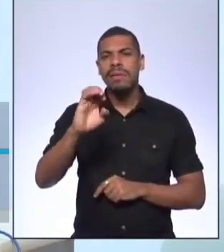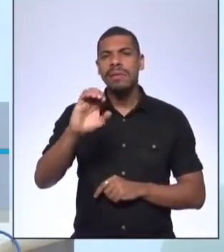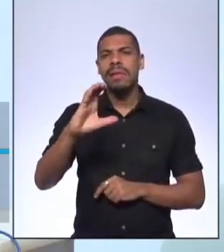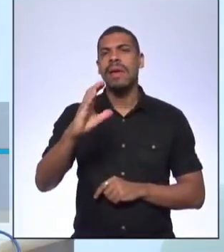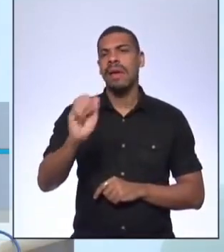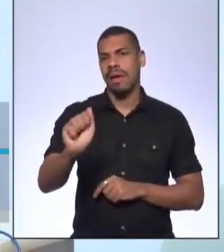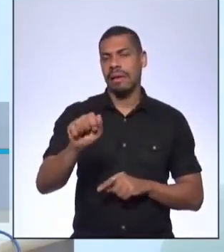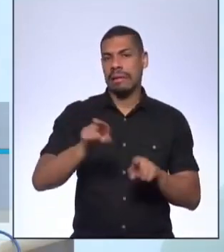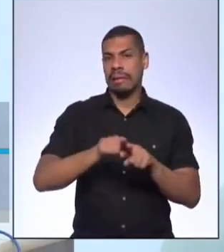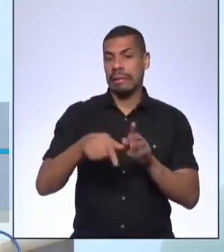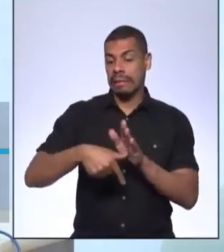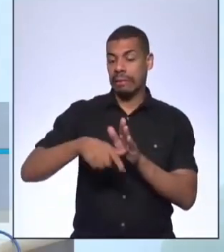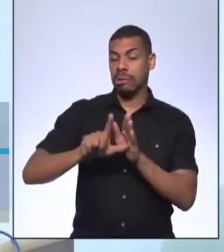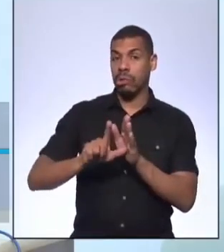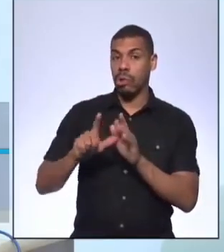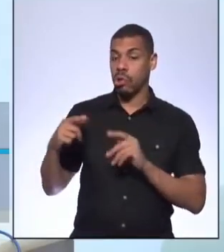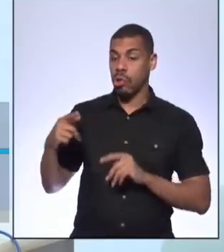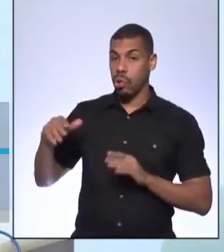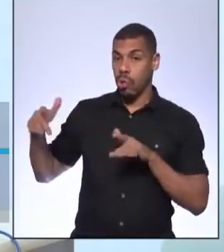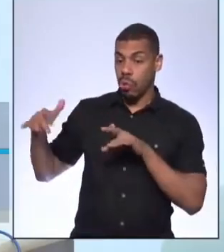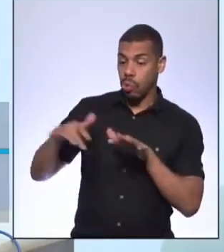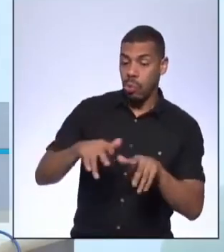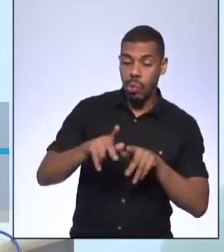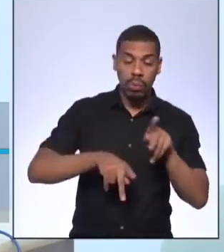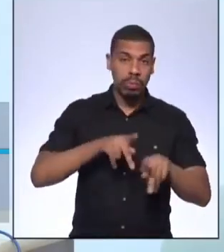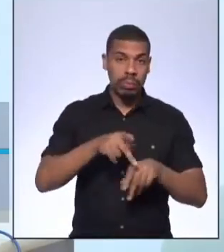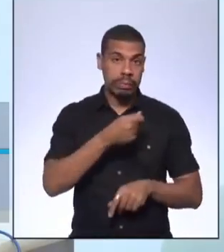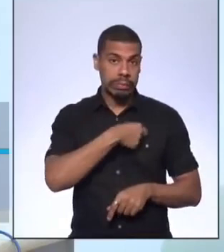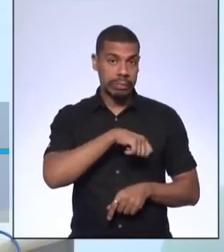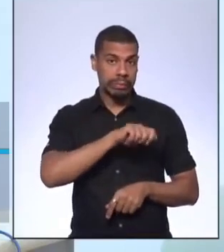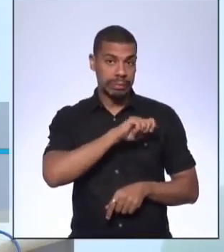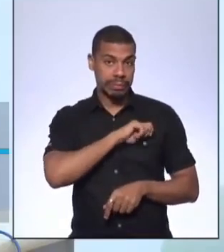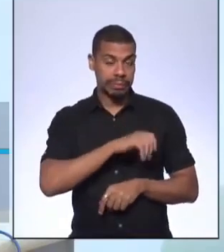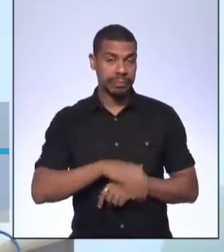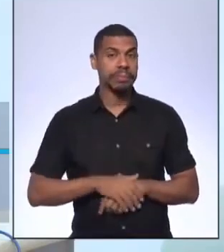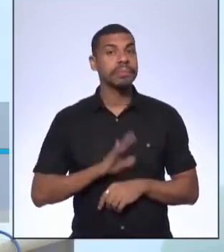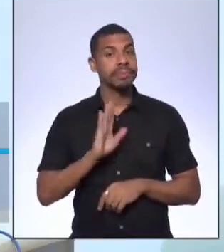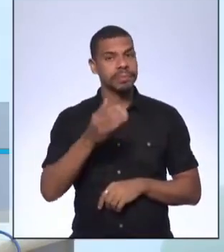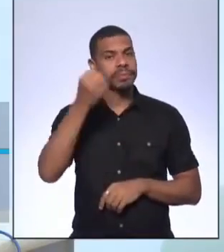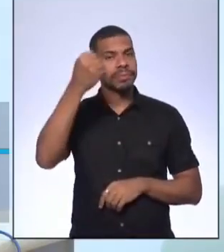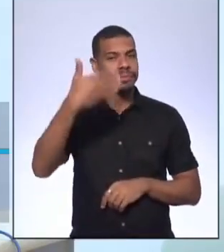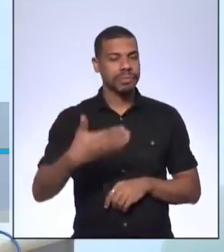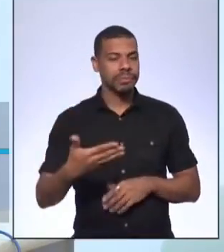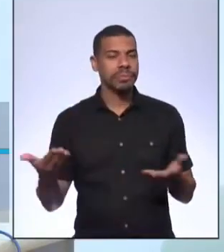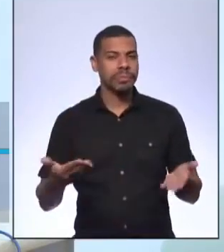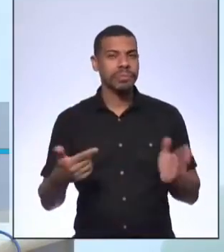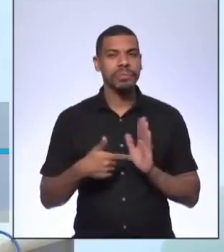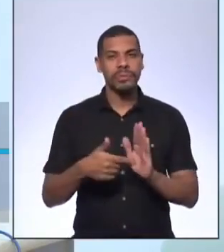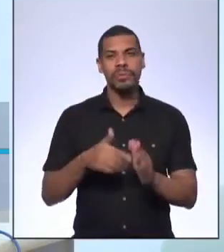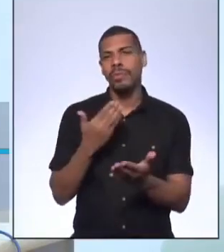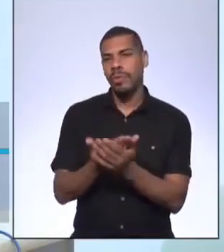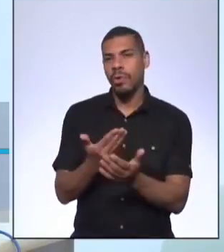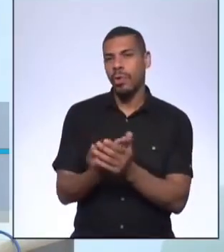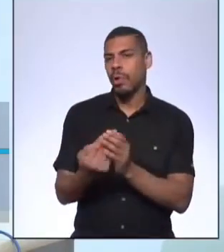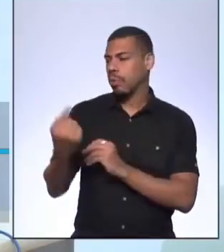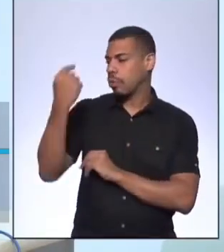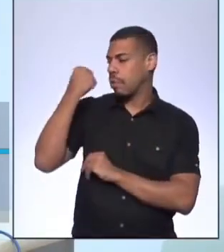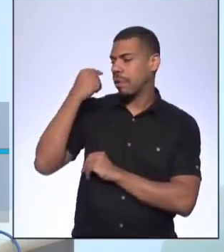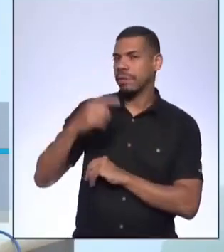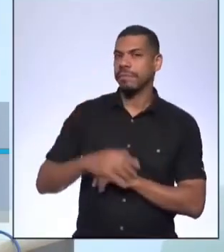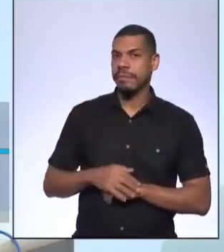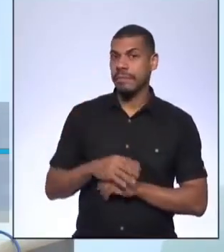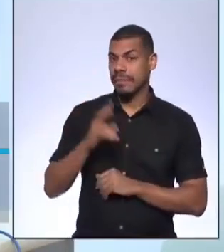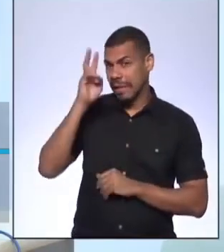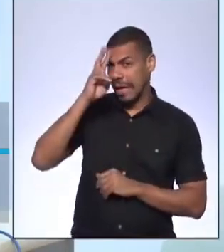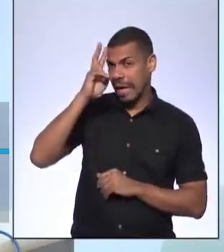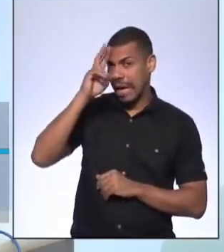da chegada dos espanhóis, antes da chegada do Hernán Cortés, como o professor Carlos já colocou nas aulas anteriores, né? Vocês podem